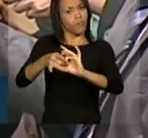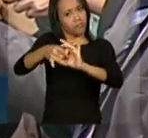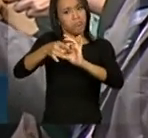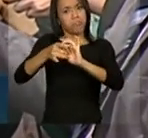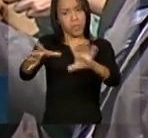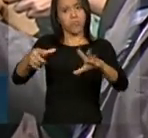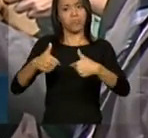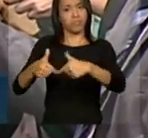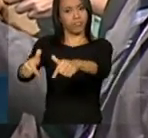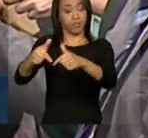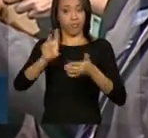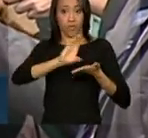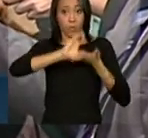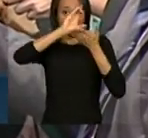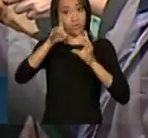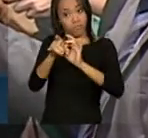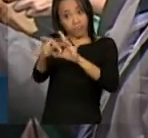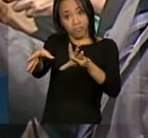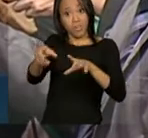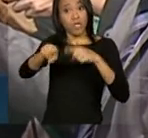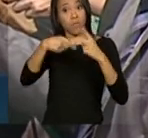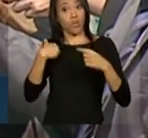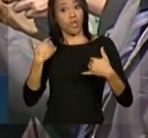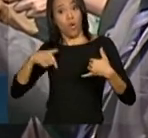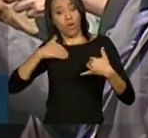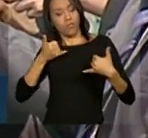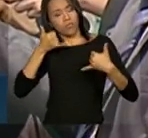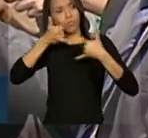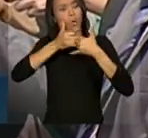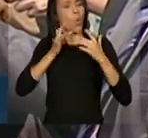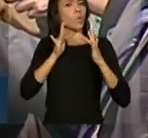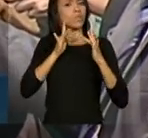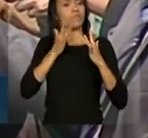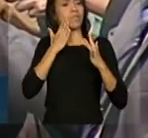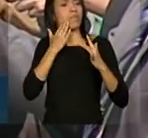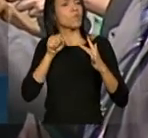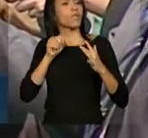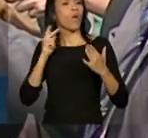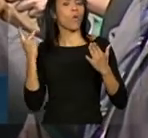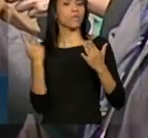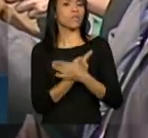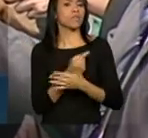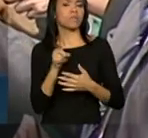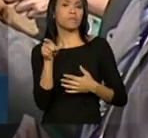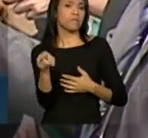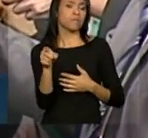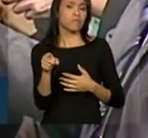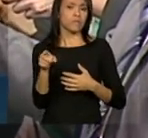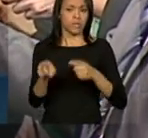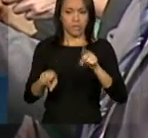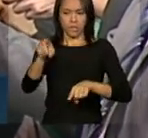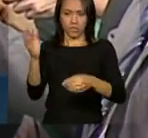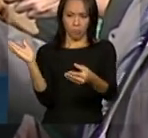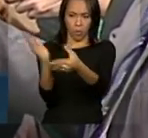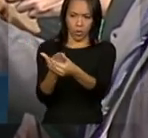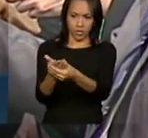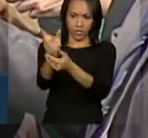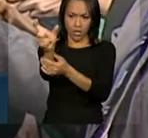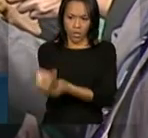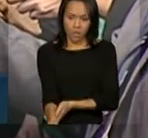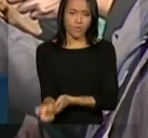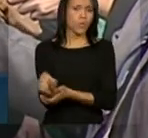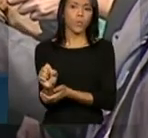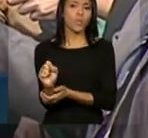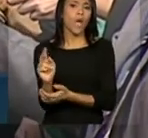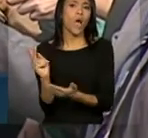então por isso nós encaminhamos a consulta com Conselho Federal de Medicina para ser bem que estágio que está apuração como é que tá apuração Qual